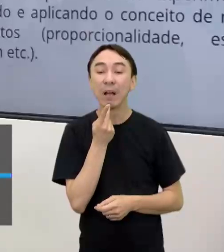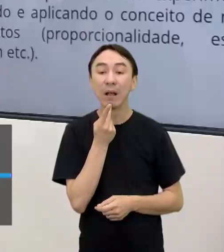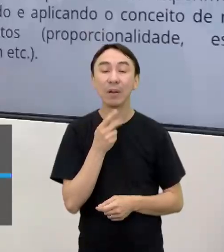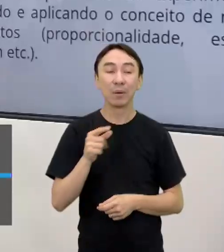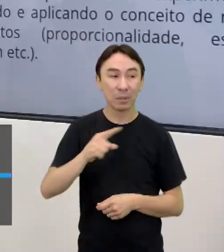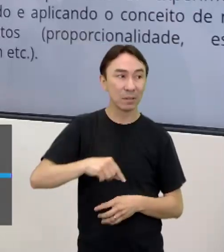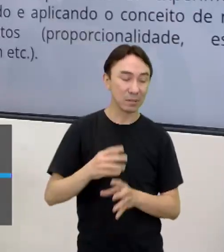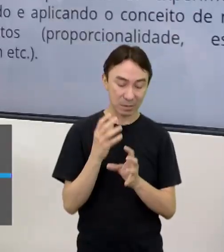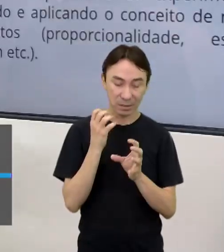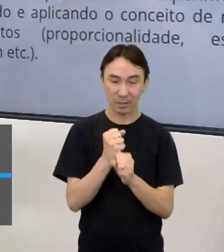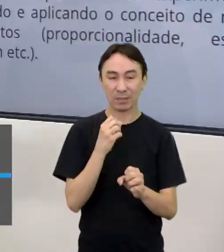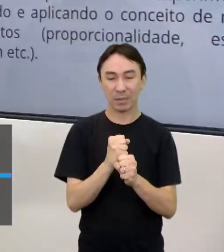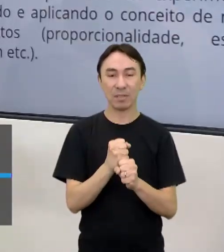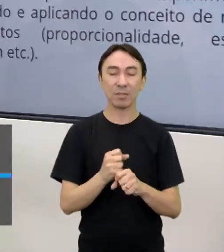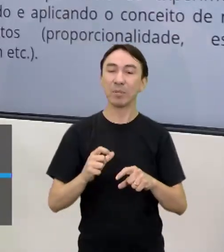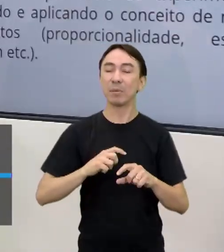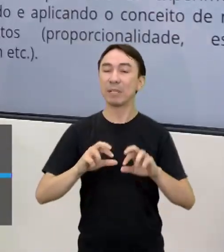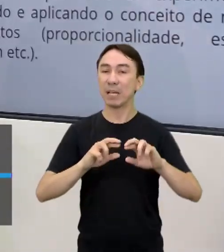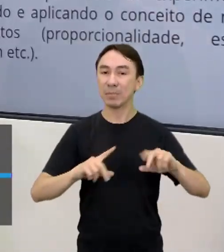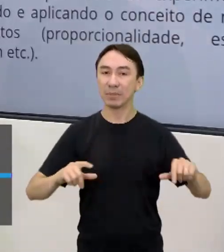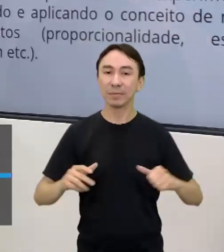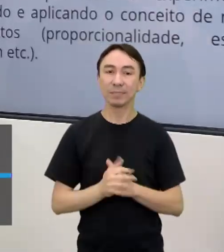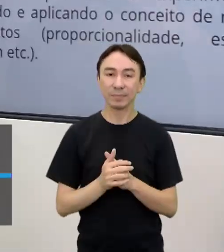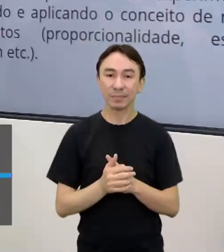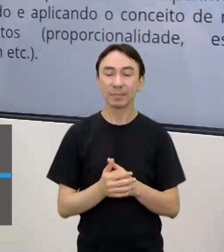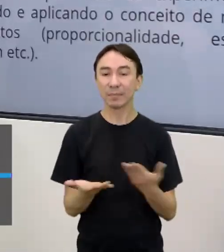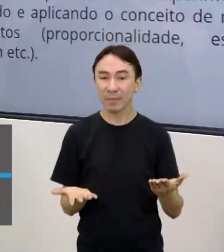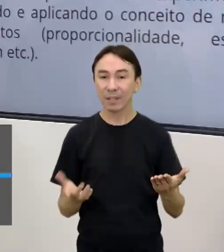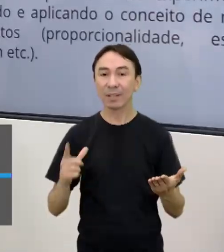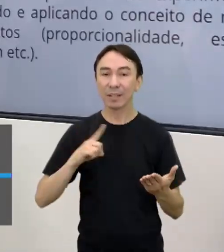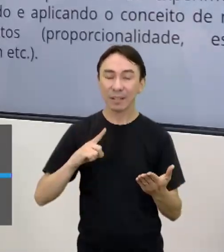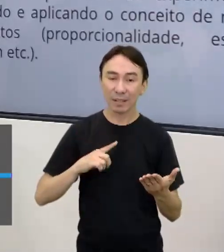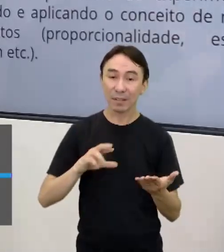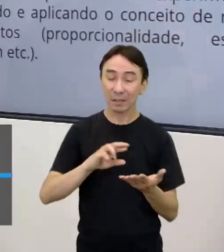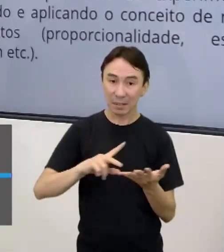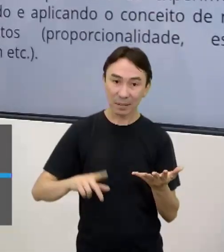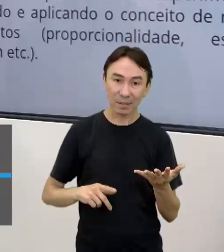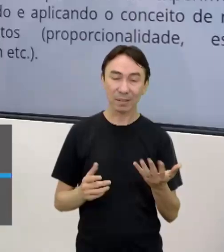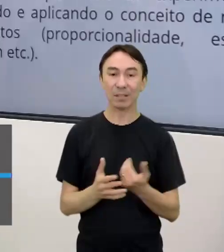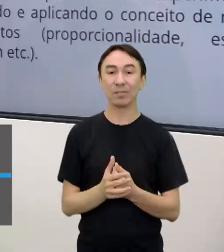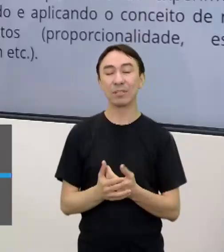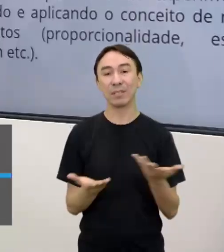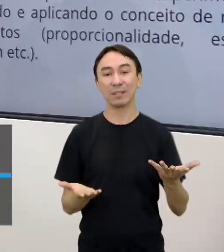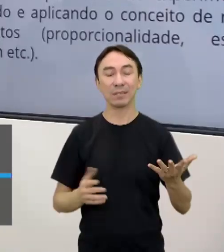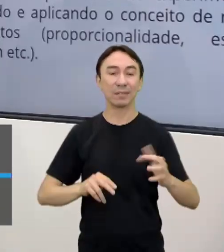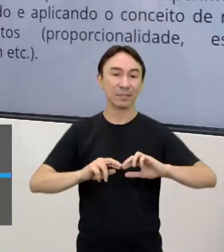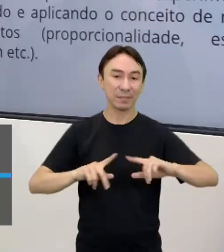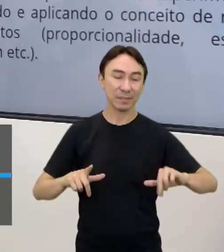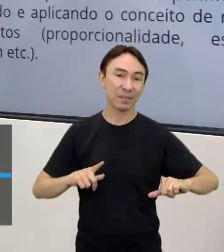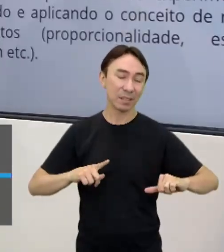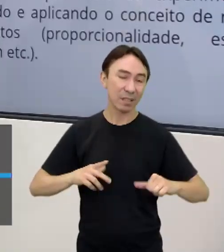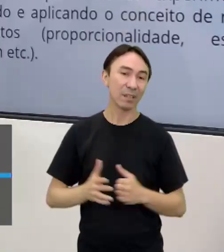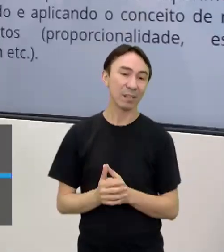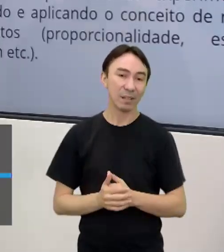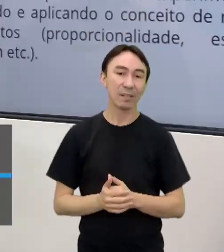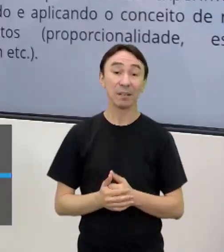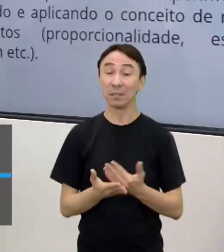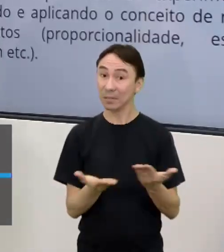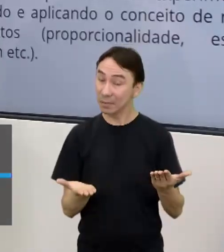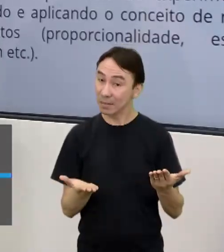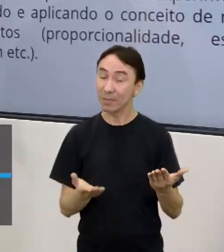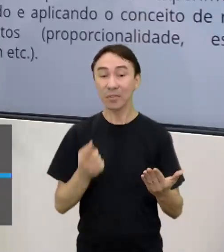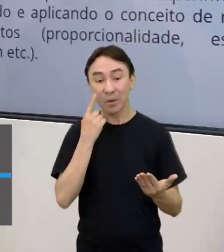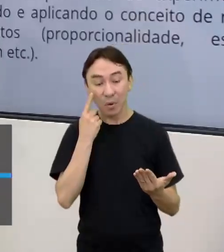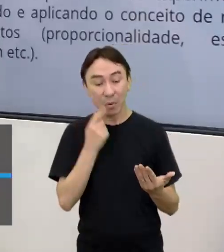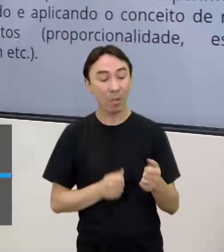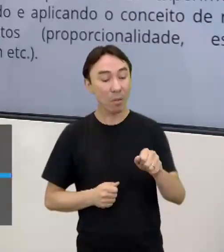né, primeiro, o que é o campo amostral. A gente vai falar um pouquinho sobre o que é esse campo amostral, você vai entender, é muito tranquilo, mas a gente precisa entender qual é